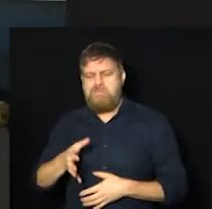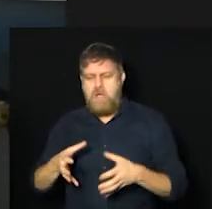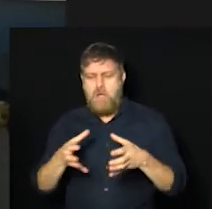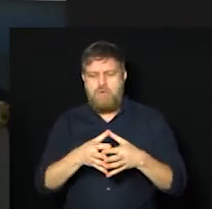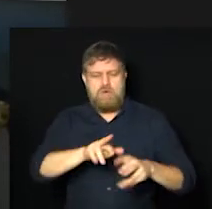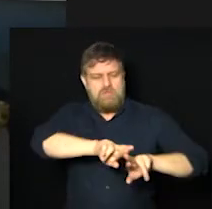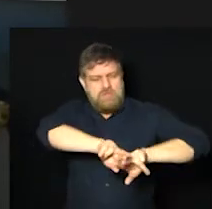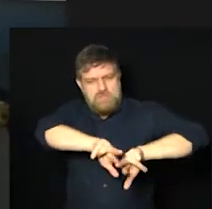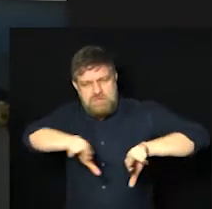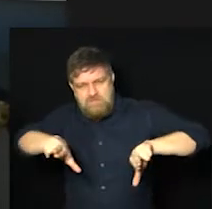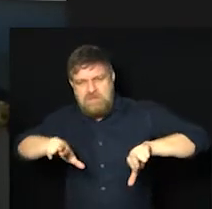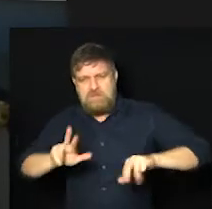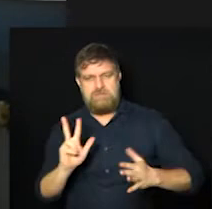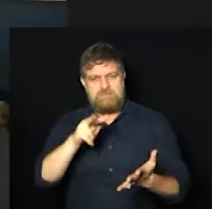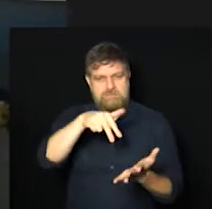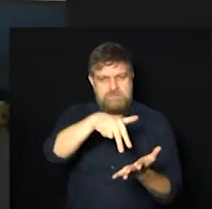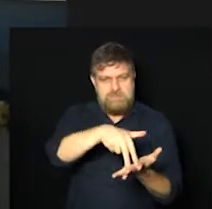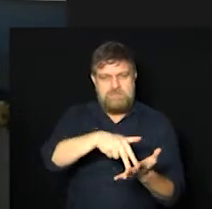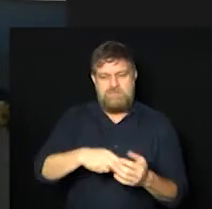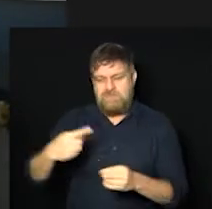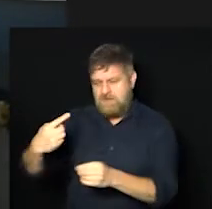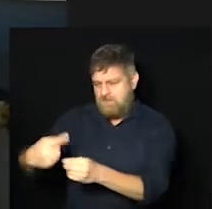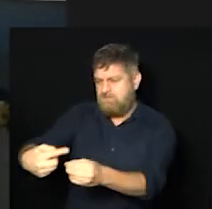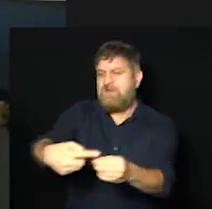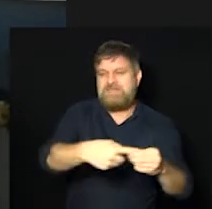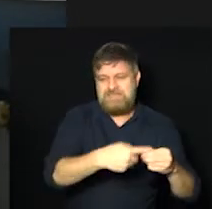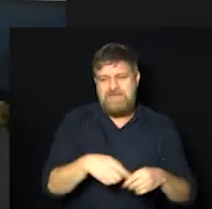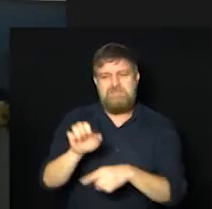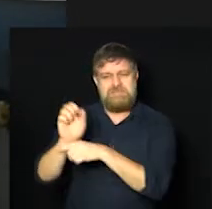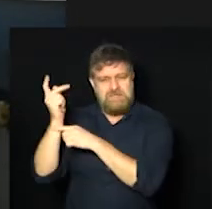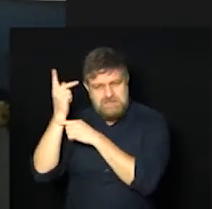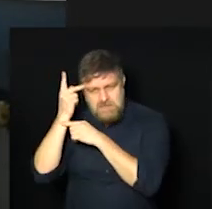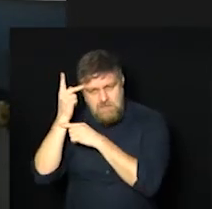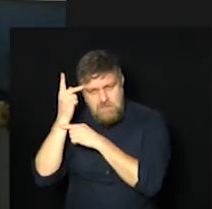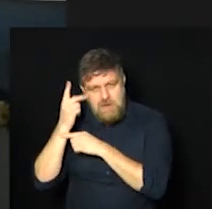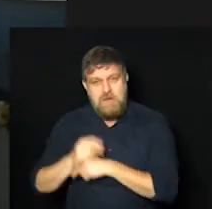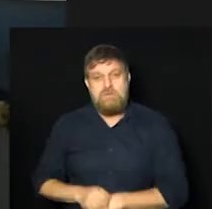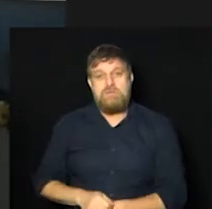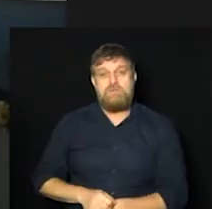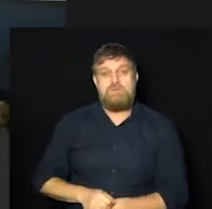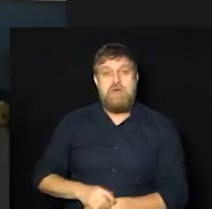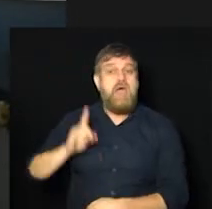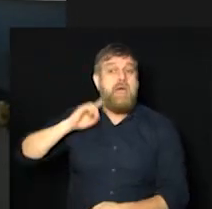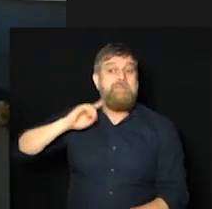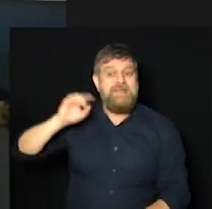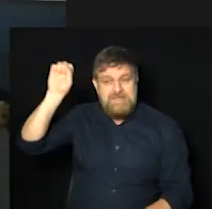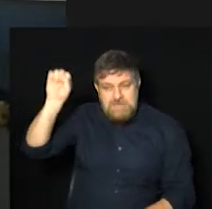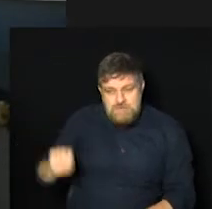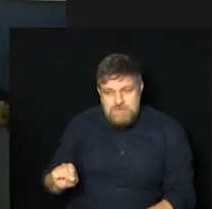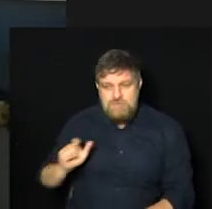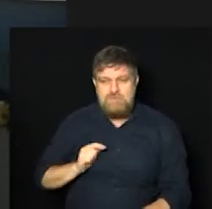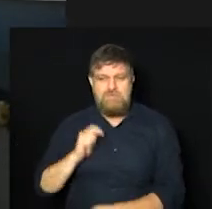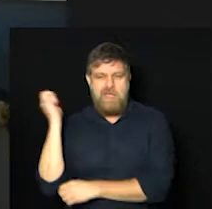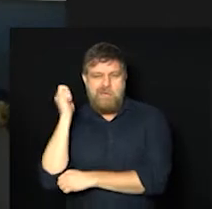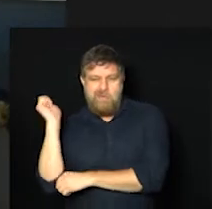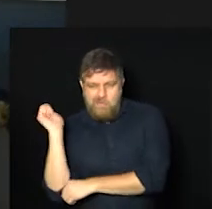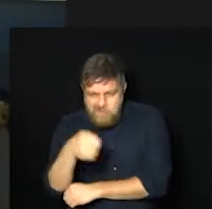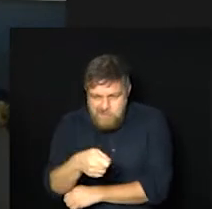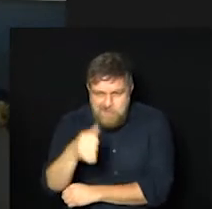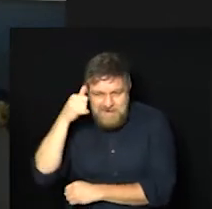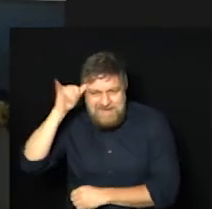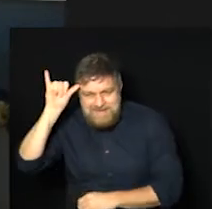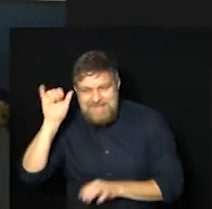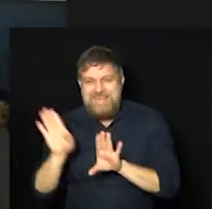muito em várias cidades aqui de São Paulo, do sul de Minas, fiz rodeio, formatura,